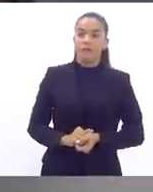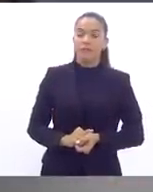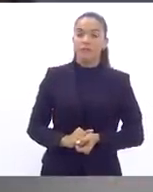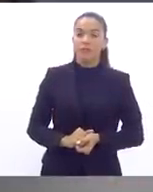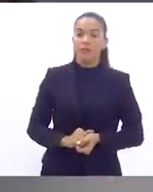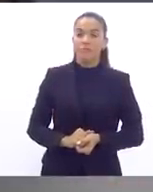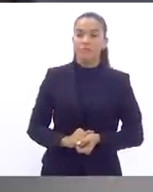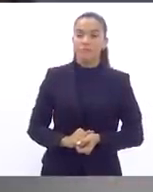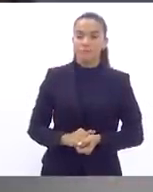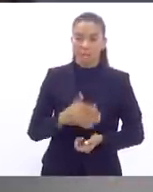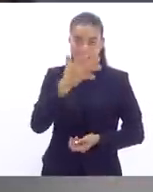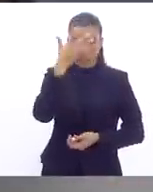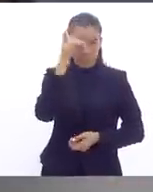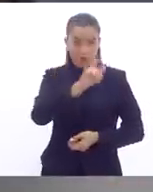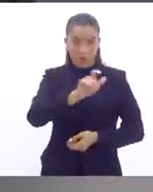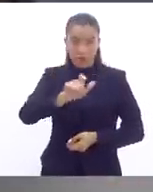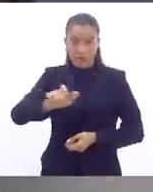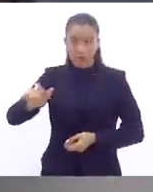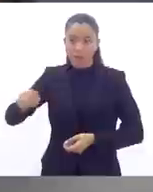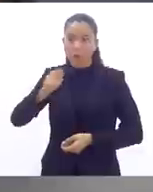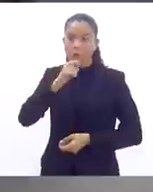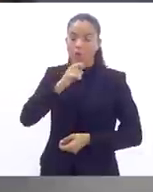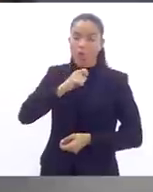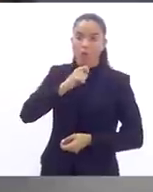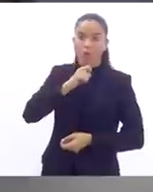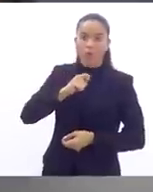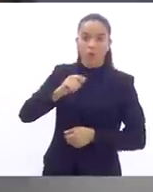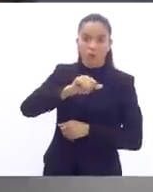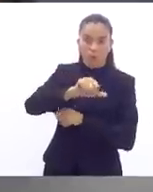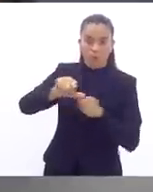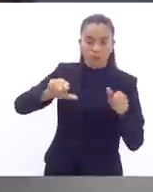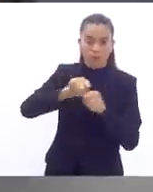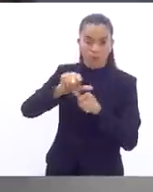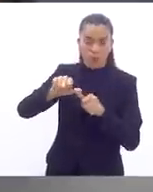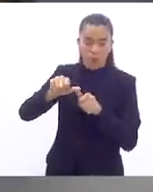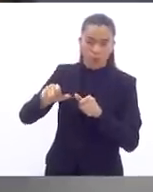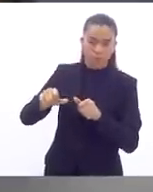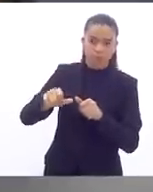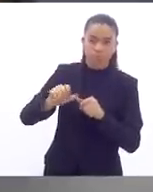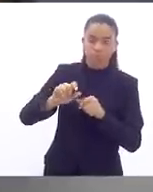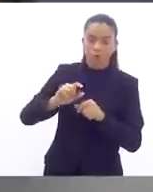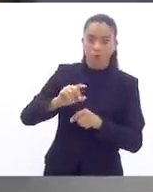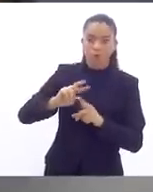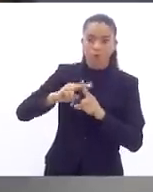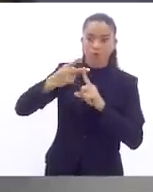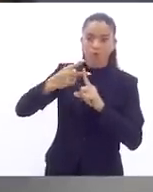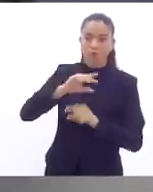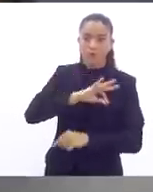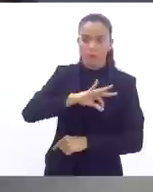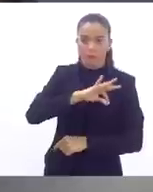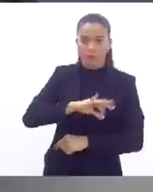E essas pessoas de fato Ainda não receberam a revisão Você sabe me dizer